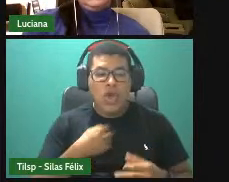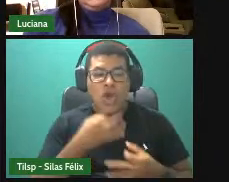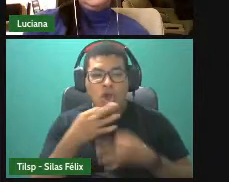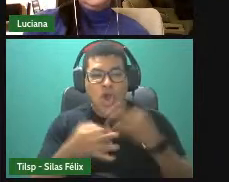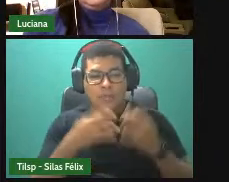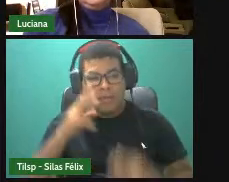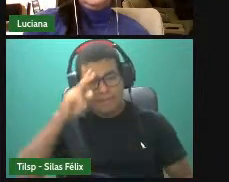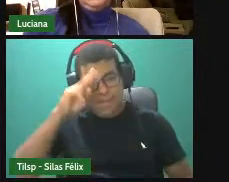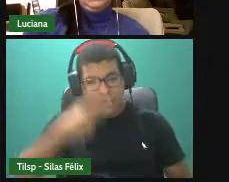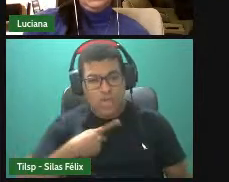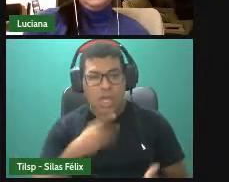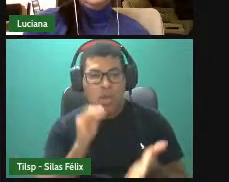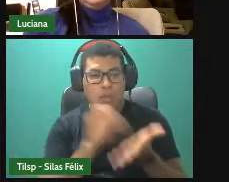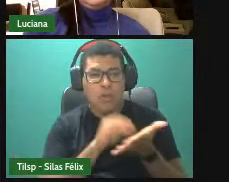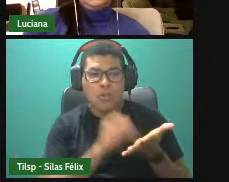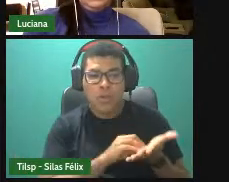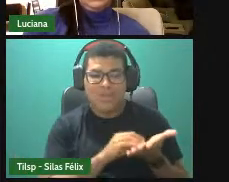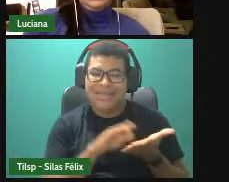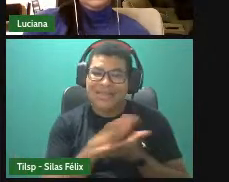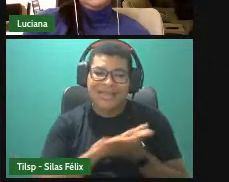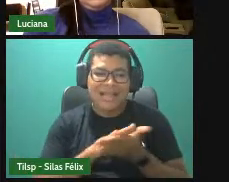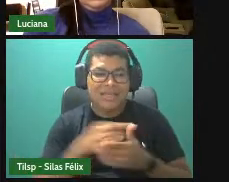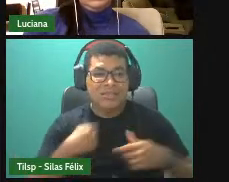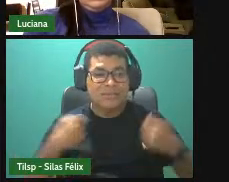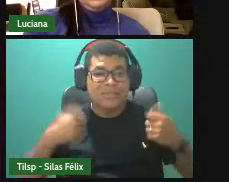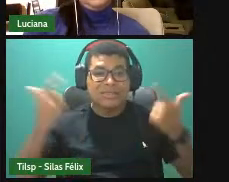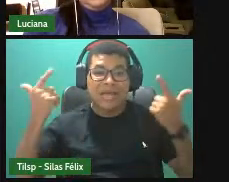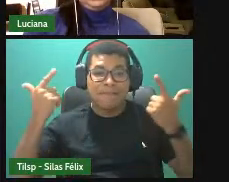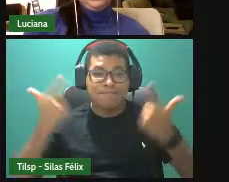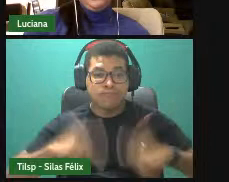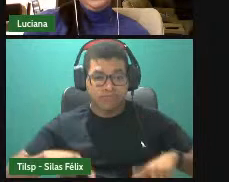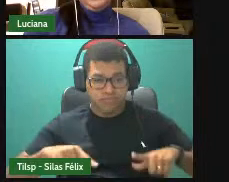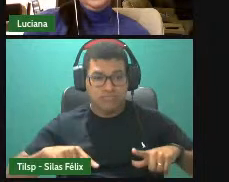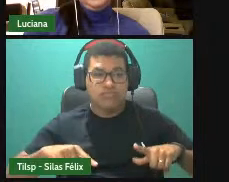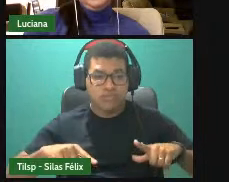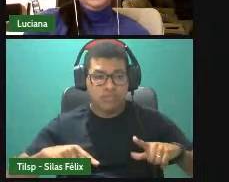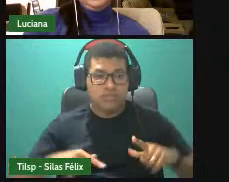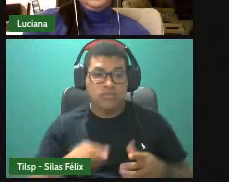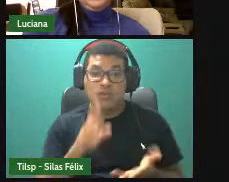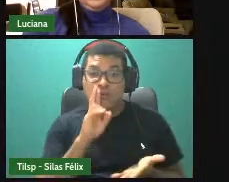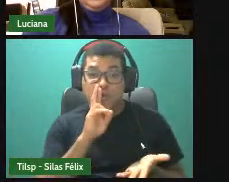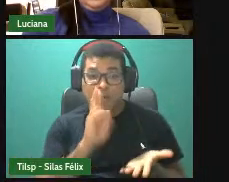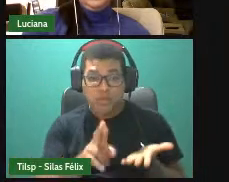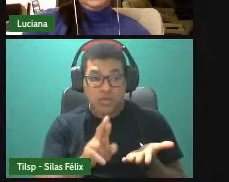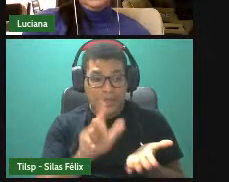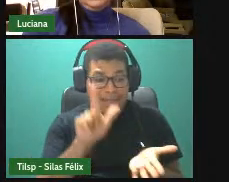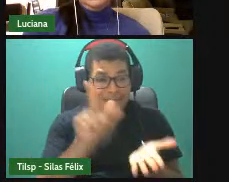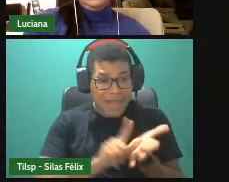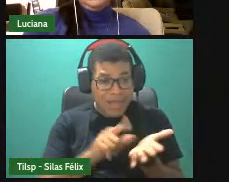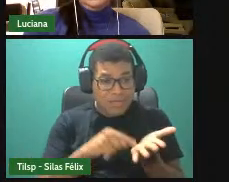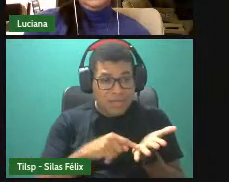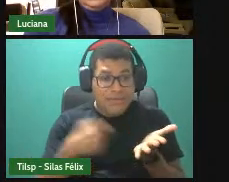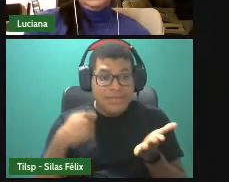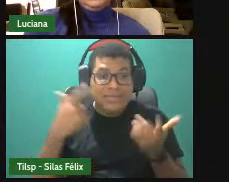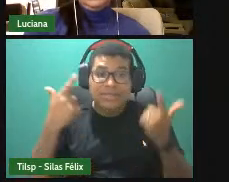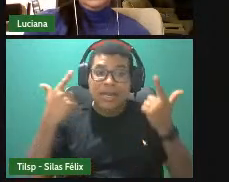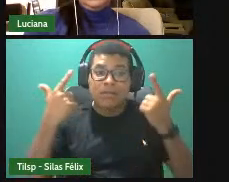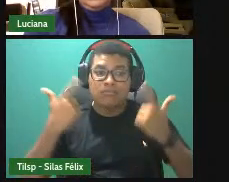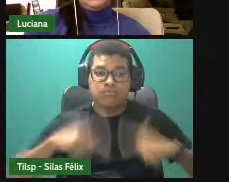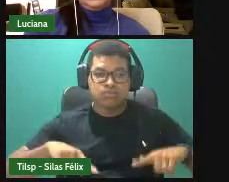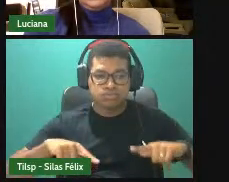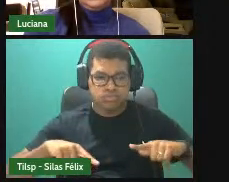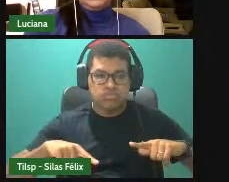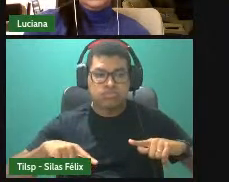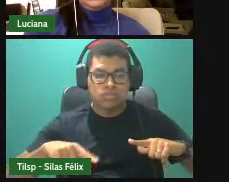pessoais. Tá? O nosso laudo, o resultado do nosso trabalho, ele tem que ser isento de